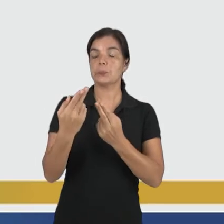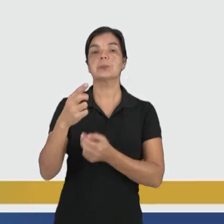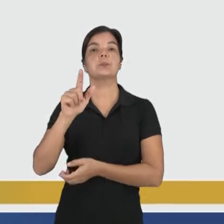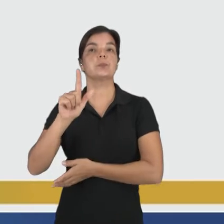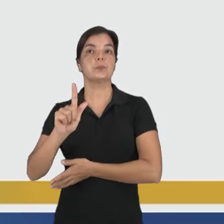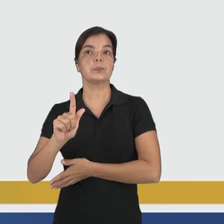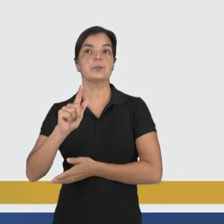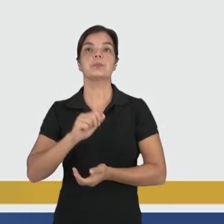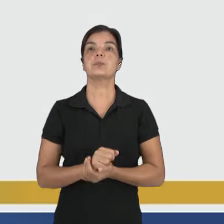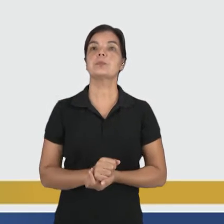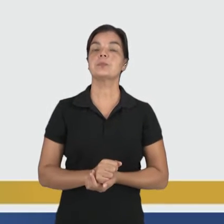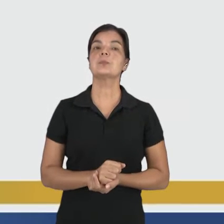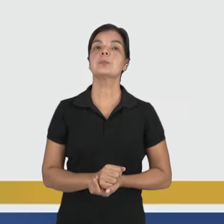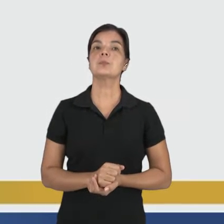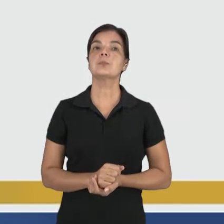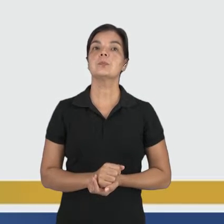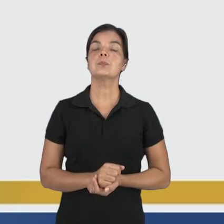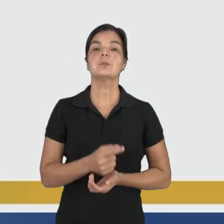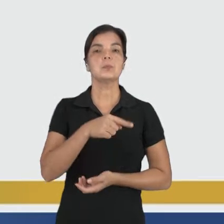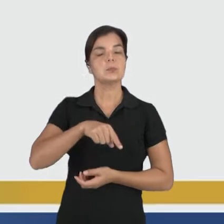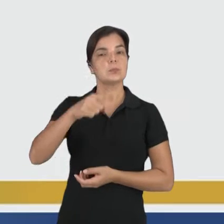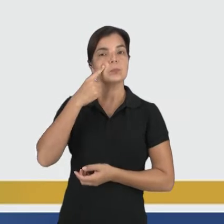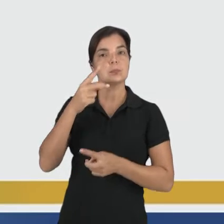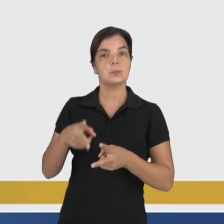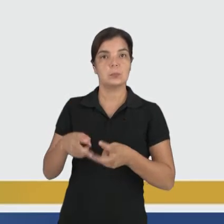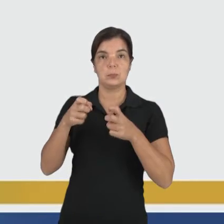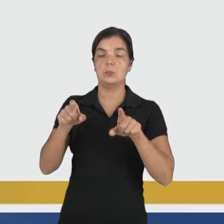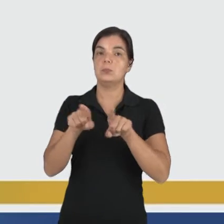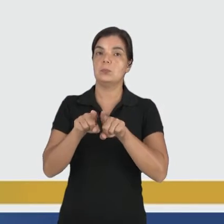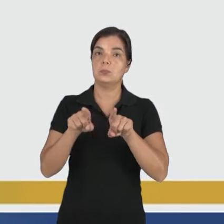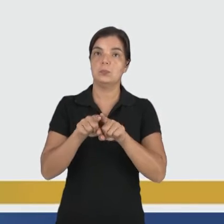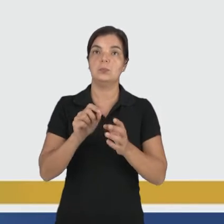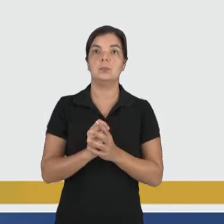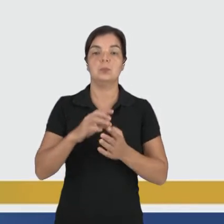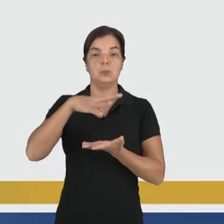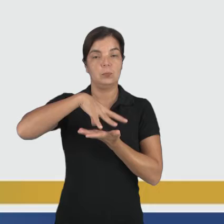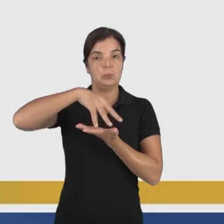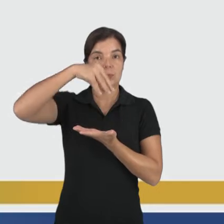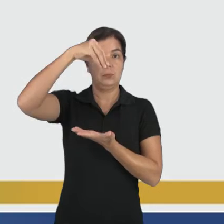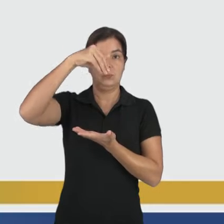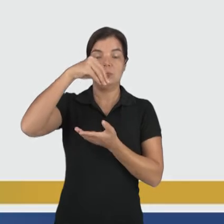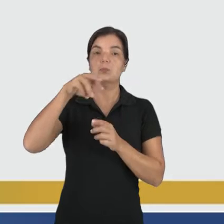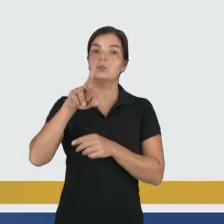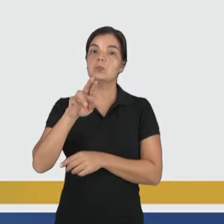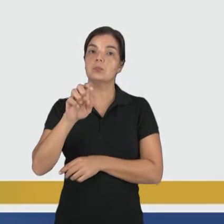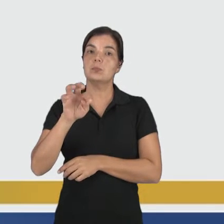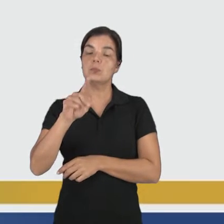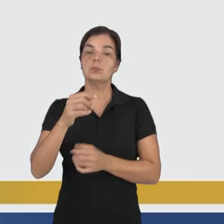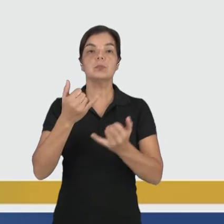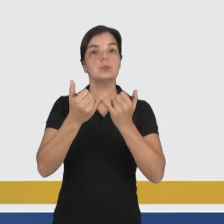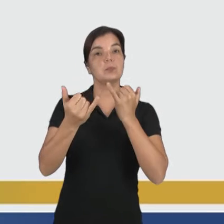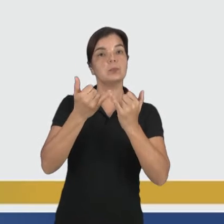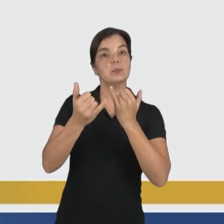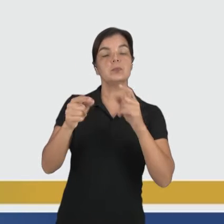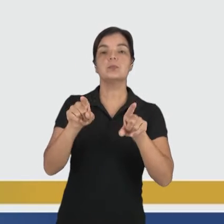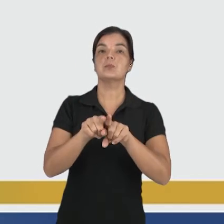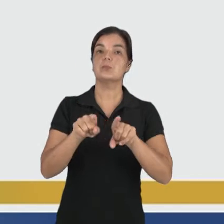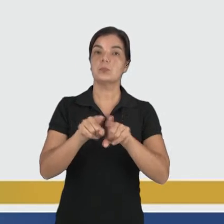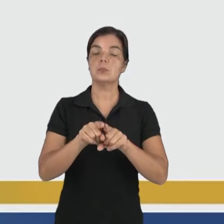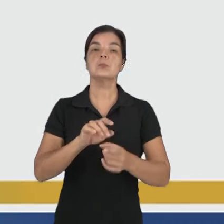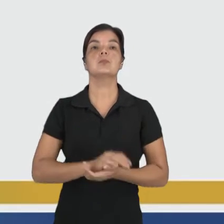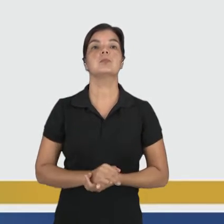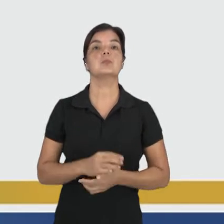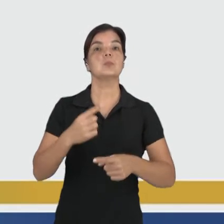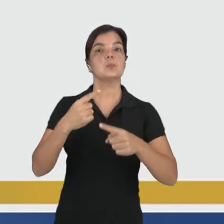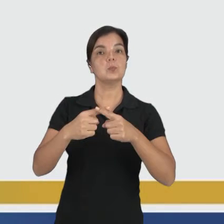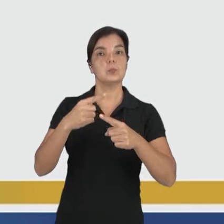geratriz. Ou seja, vocês vão perceber que no cone equilátero e no reto, eles são semelhantes.